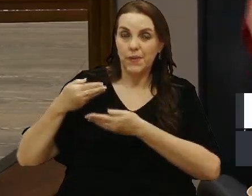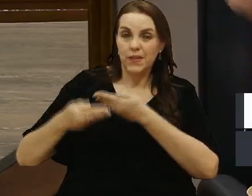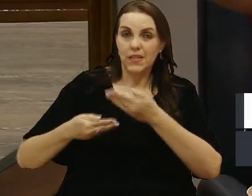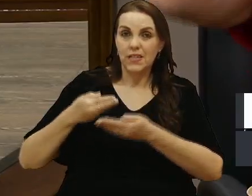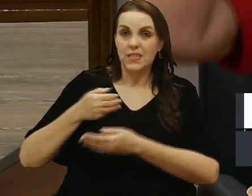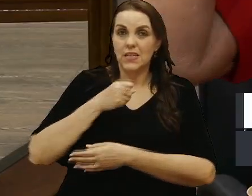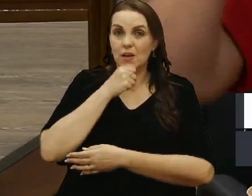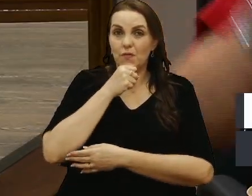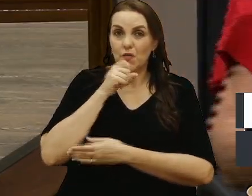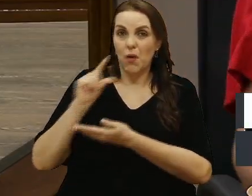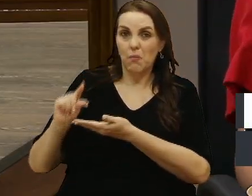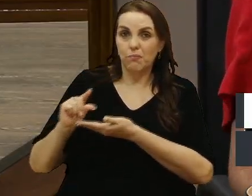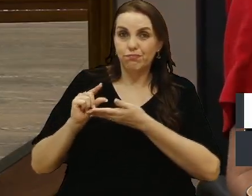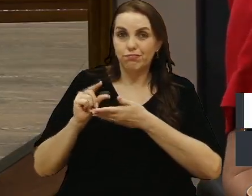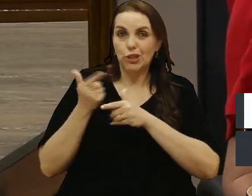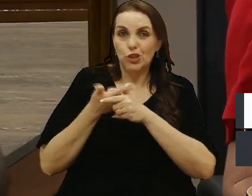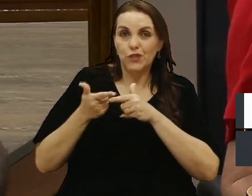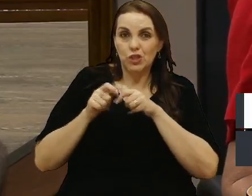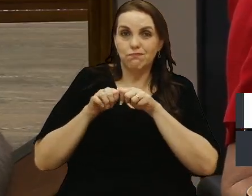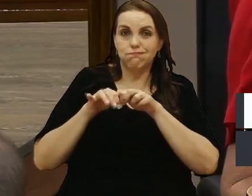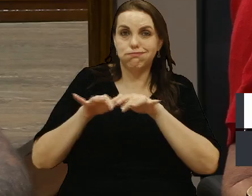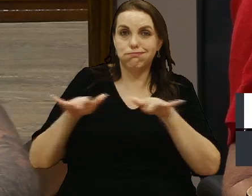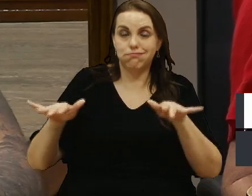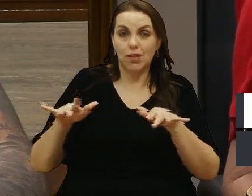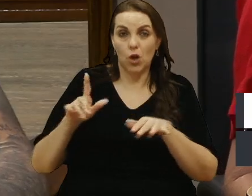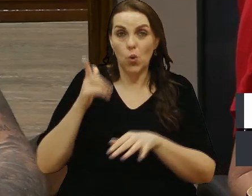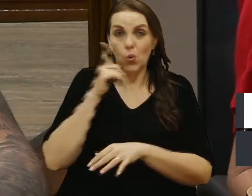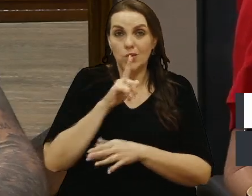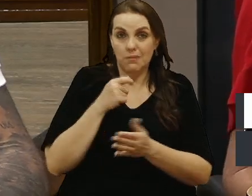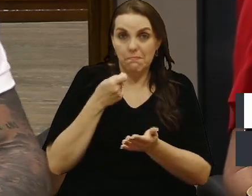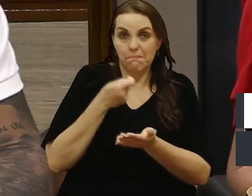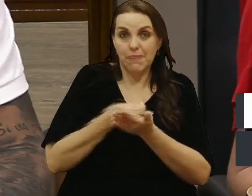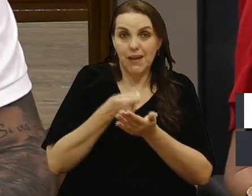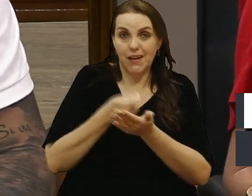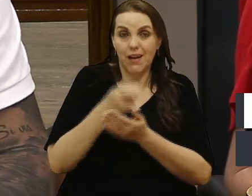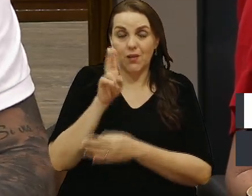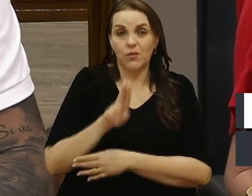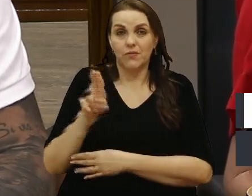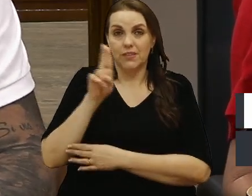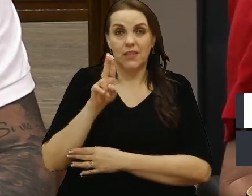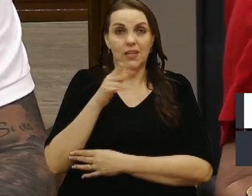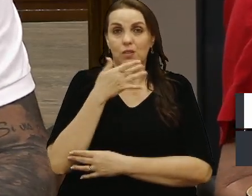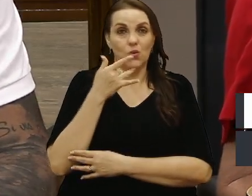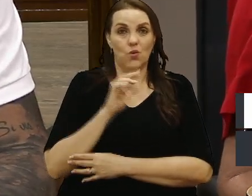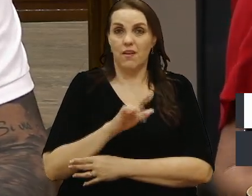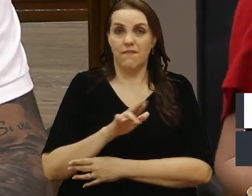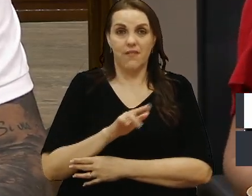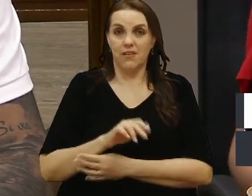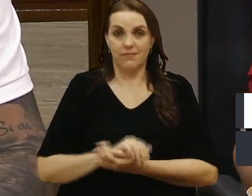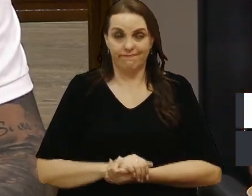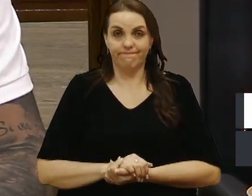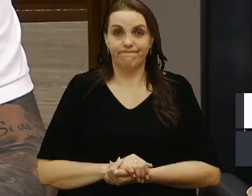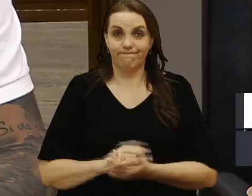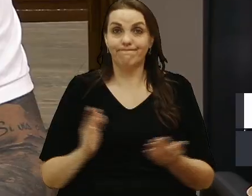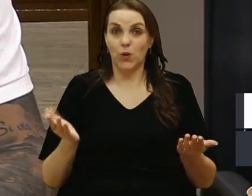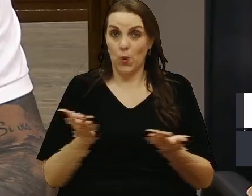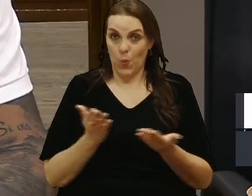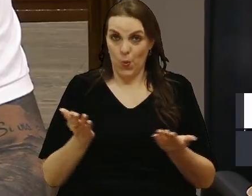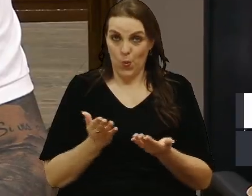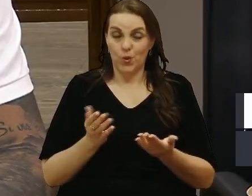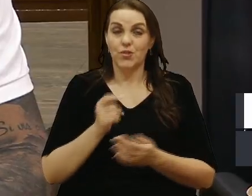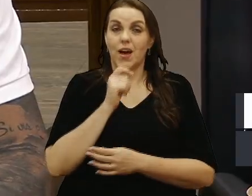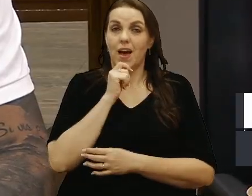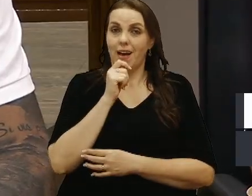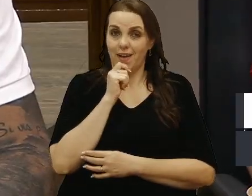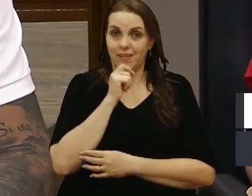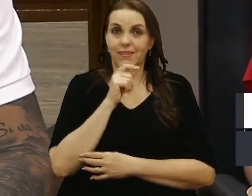avó, dividida em vários, que eu consegui pagar uma universidade, porque não era fácil. E hoje, ainda não é para muita